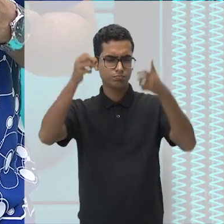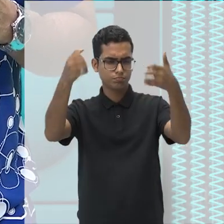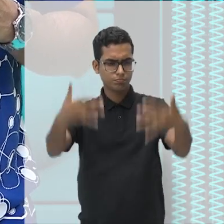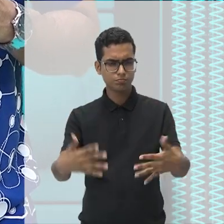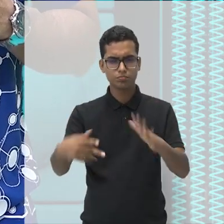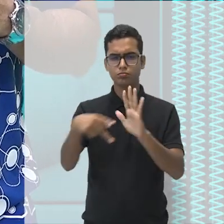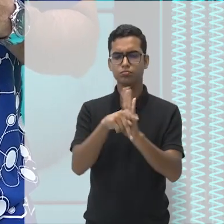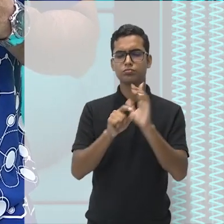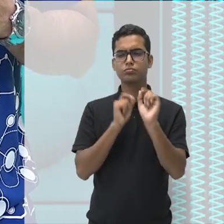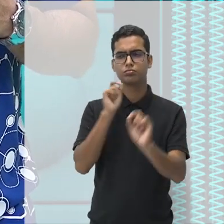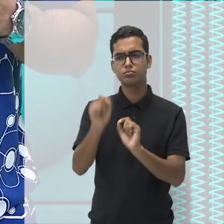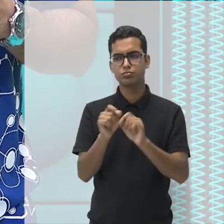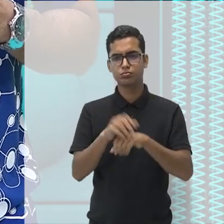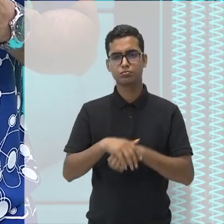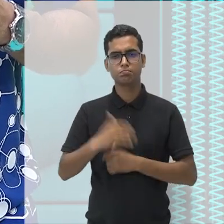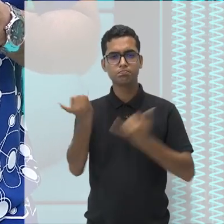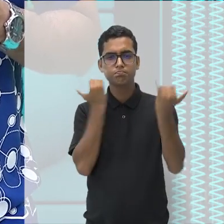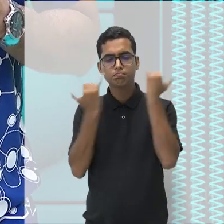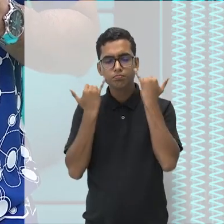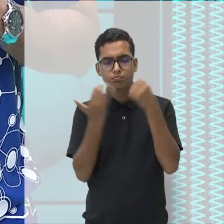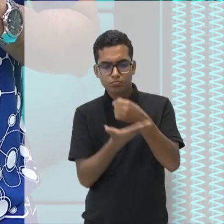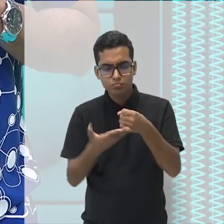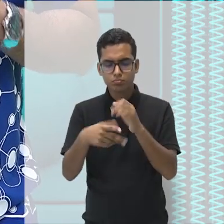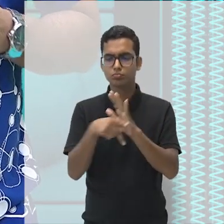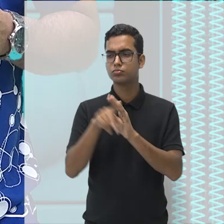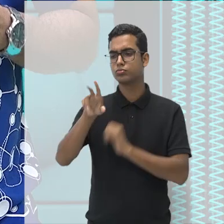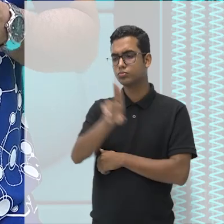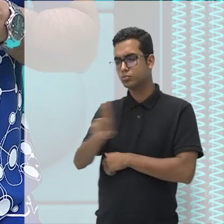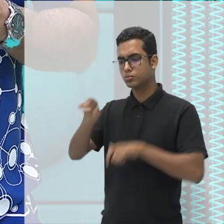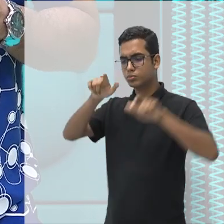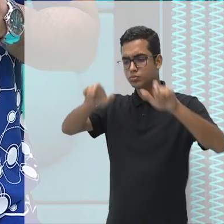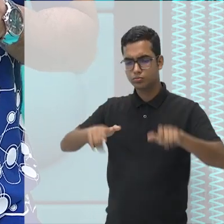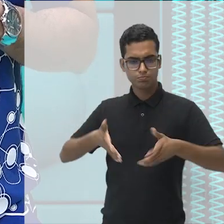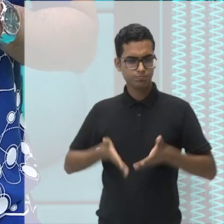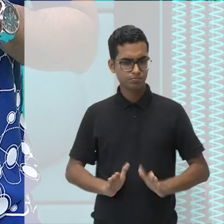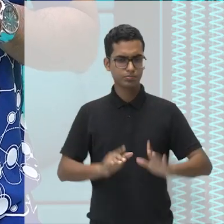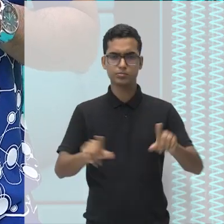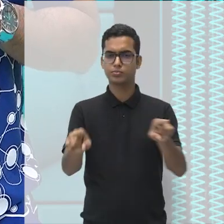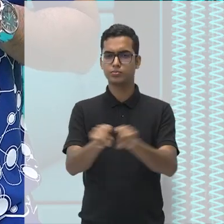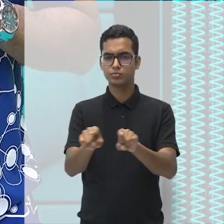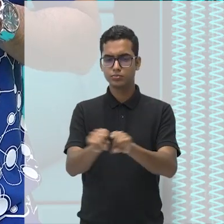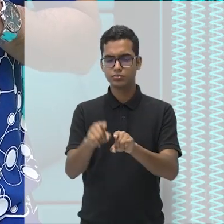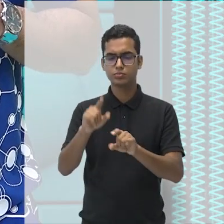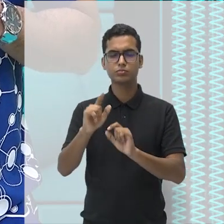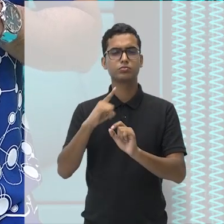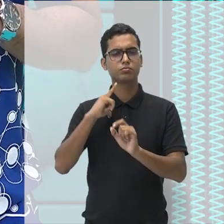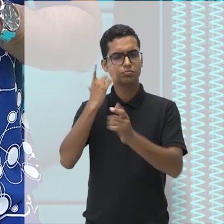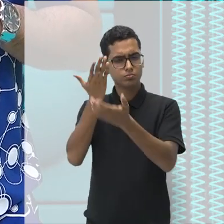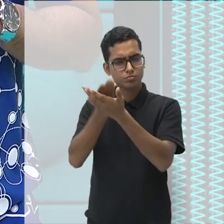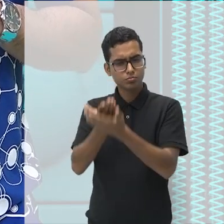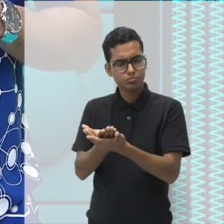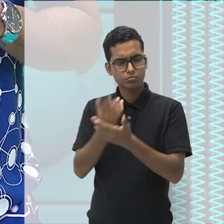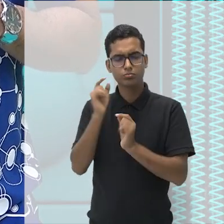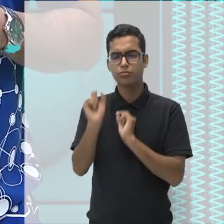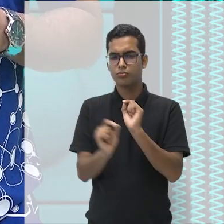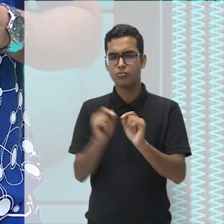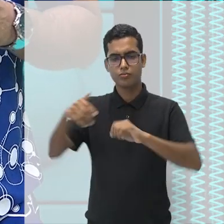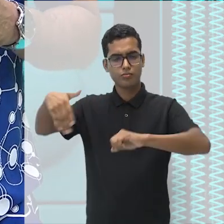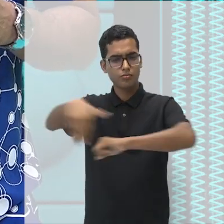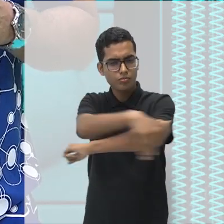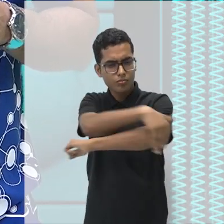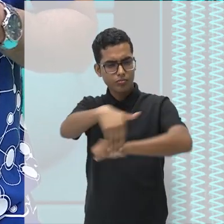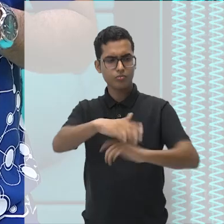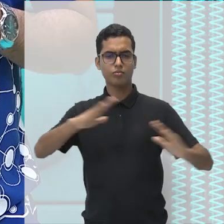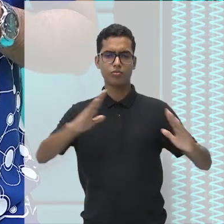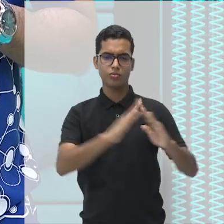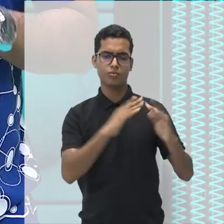aí das nossas informações básicas, nome, local de nascimento, né? Nós também vimos endereços